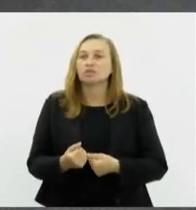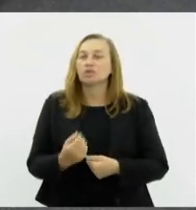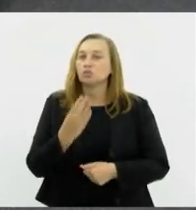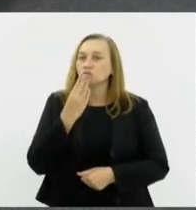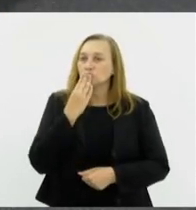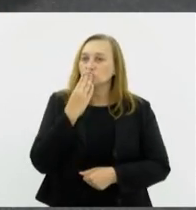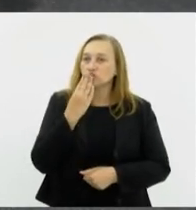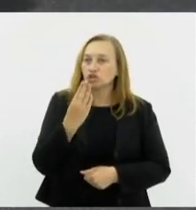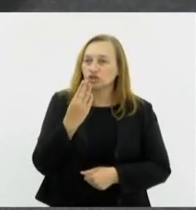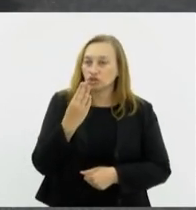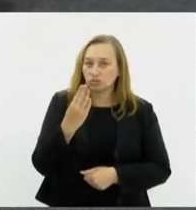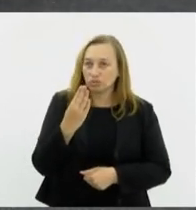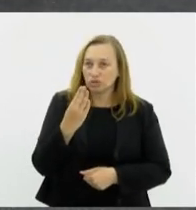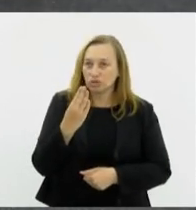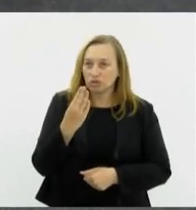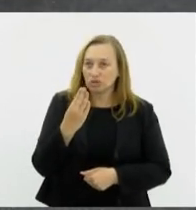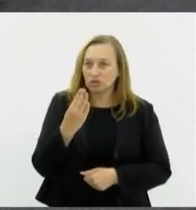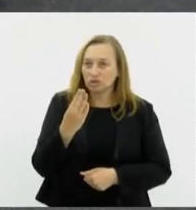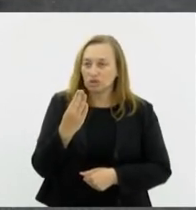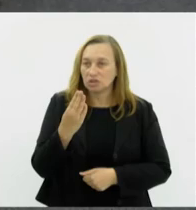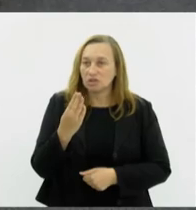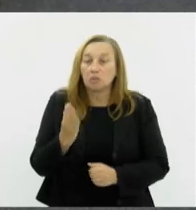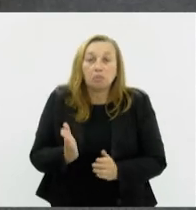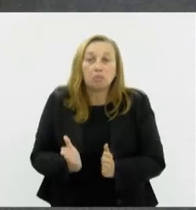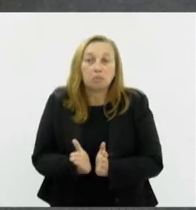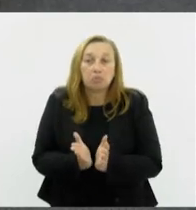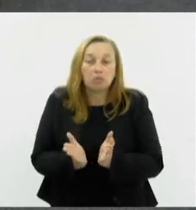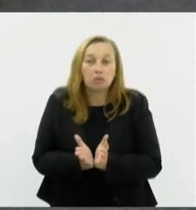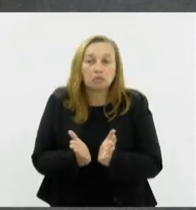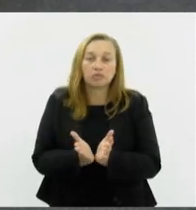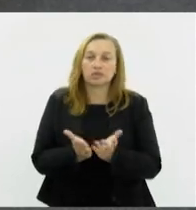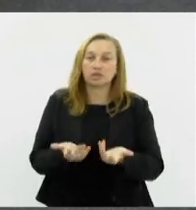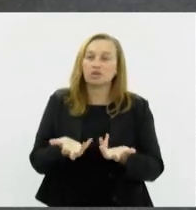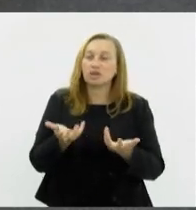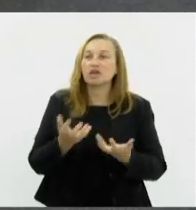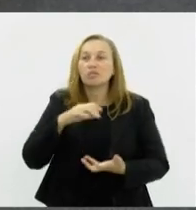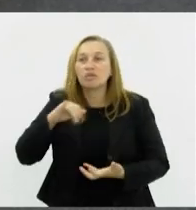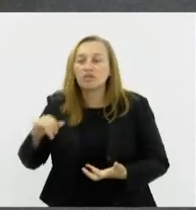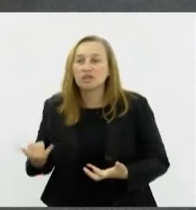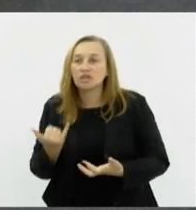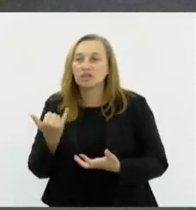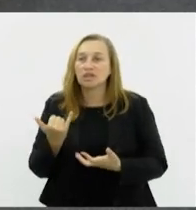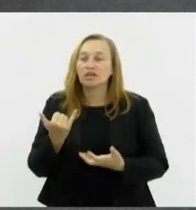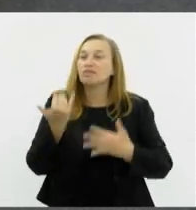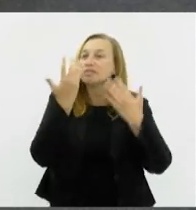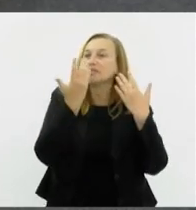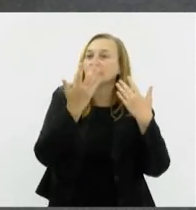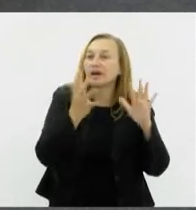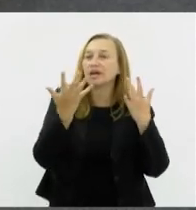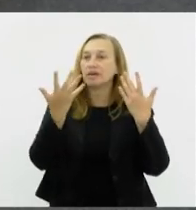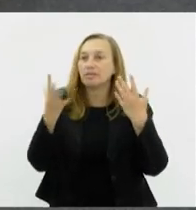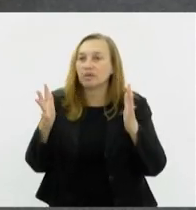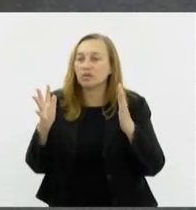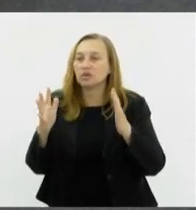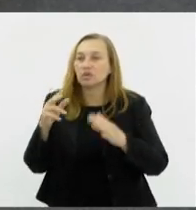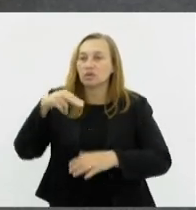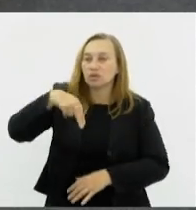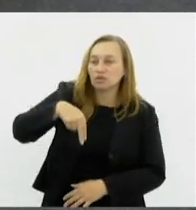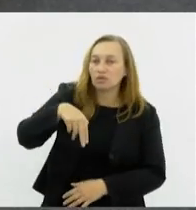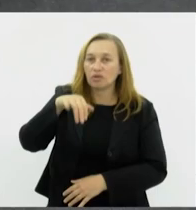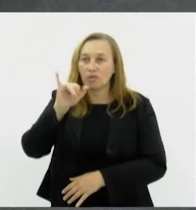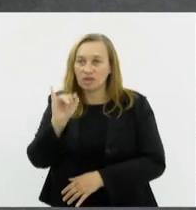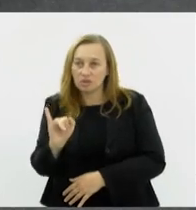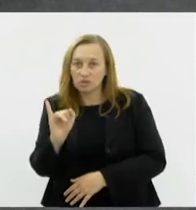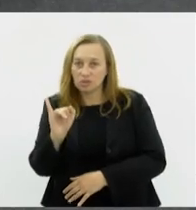poder econômico, de menor investimento econômico. Eu quero aqui aproveitar a sessão para parabenizar, né, o Nova Iguaçu Futebol